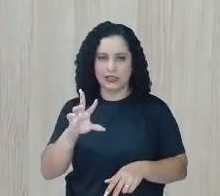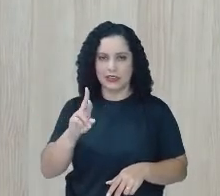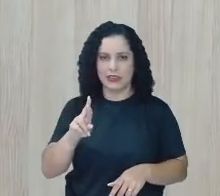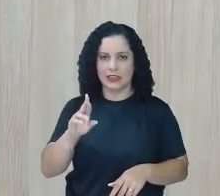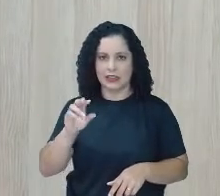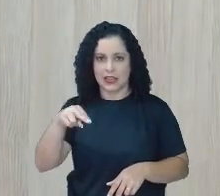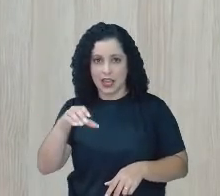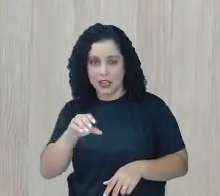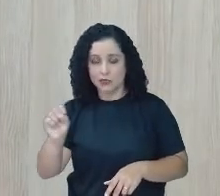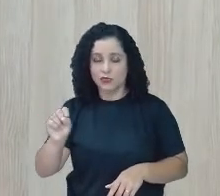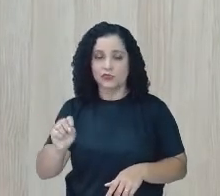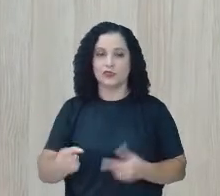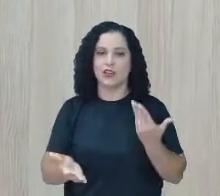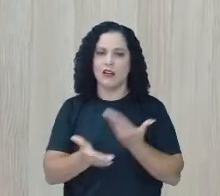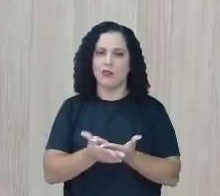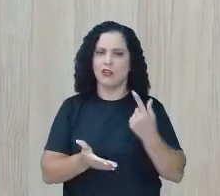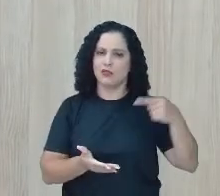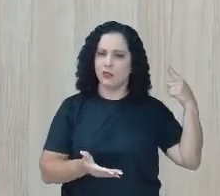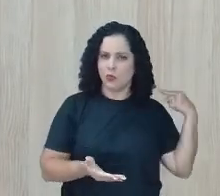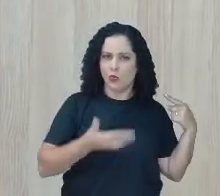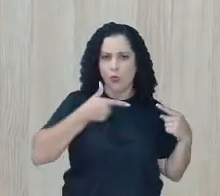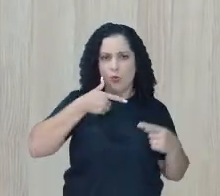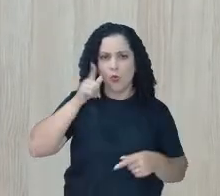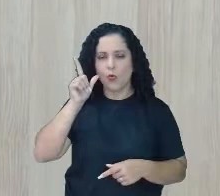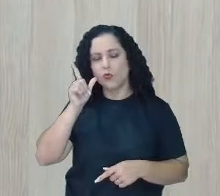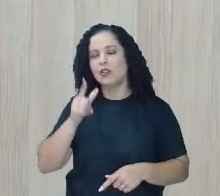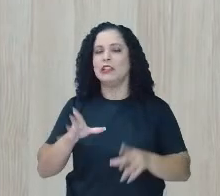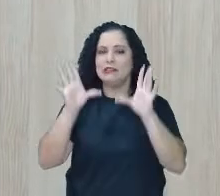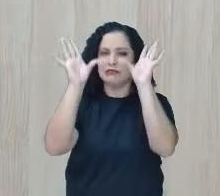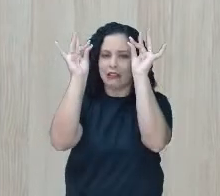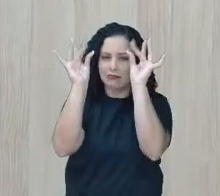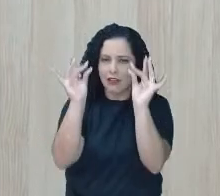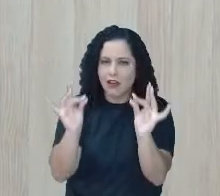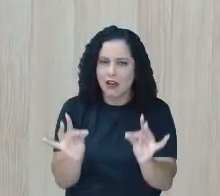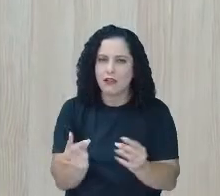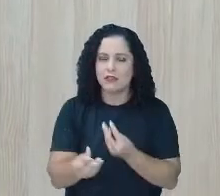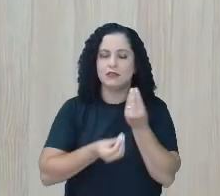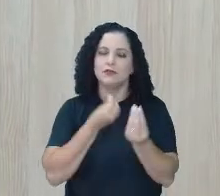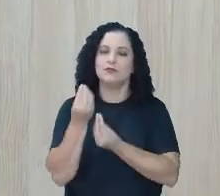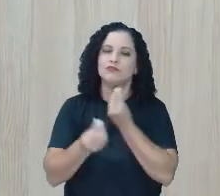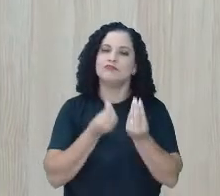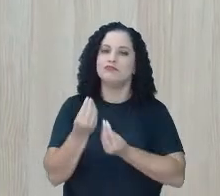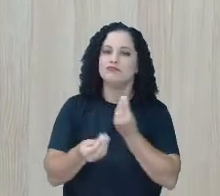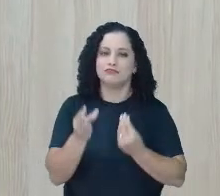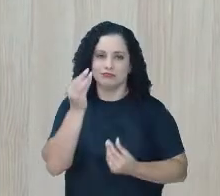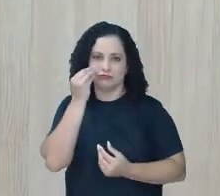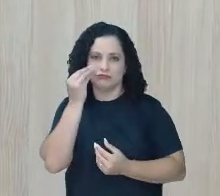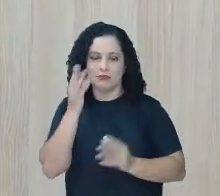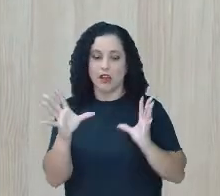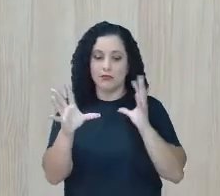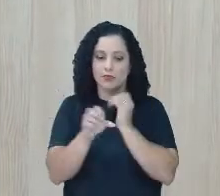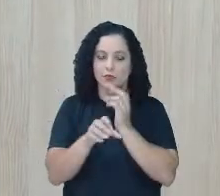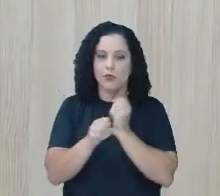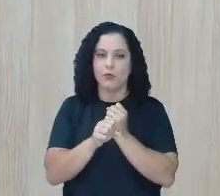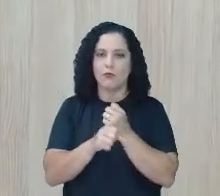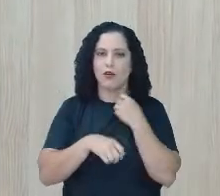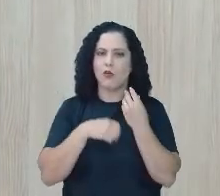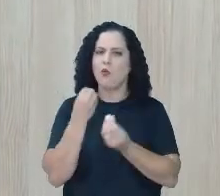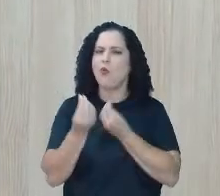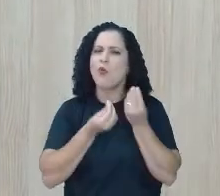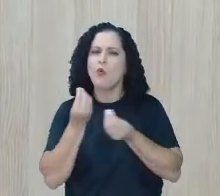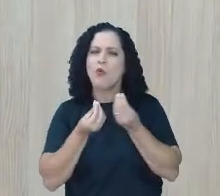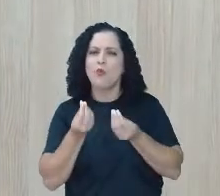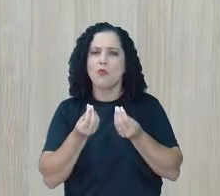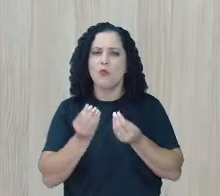aula de ontem para esmiuçar bem direitinho de que maneira a gente consegue observar essa soma, qual que é a forma dedutiva, né, a